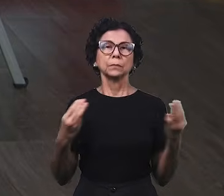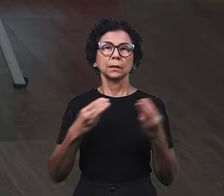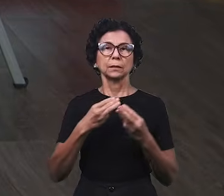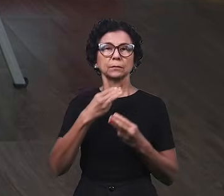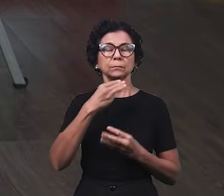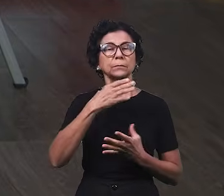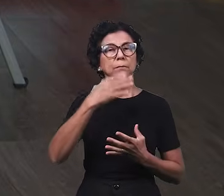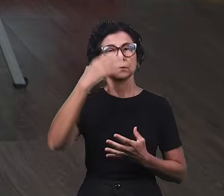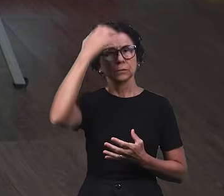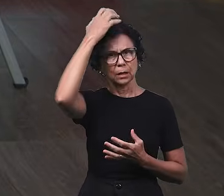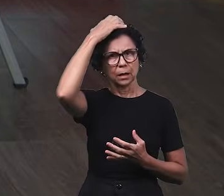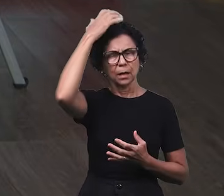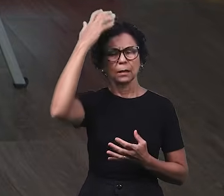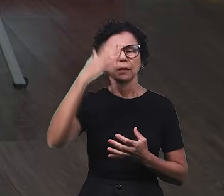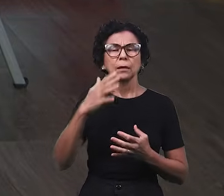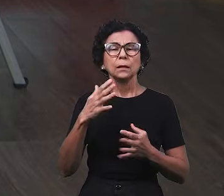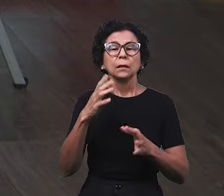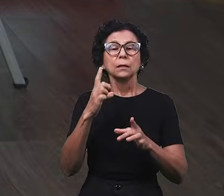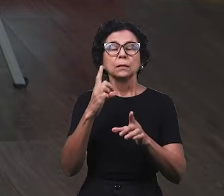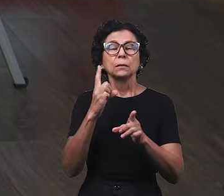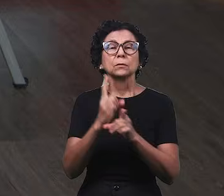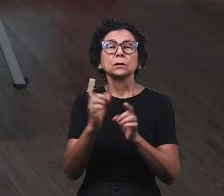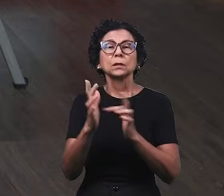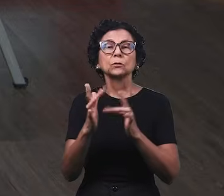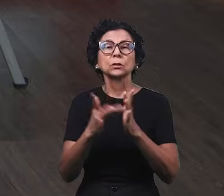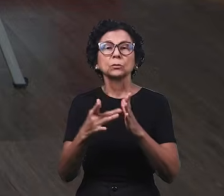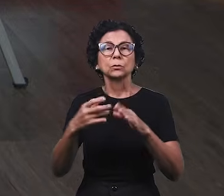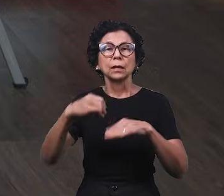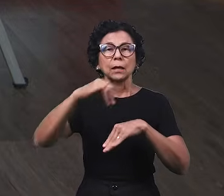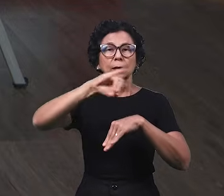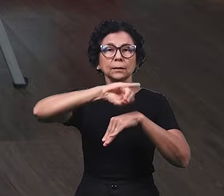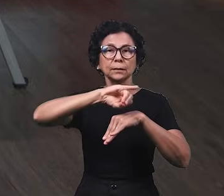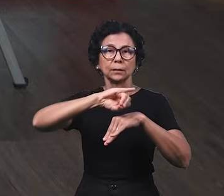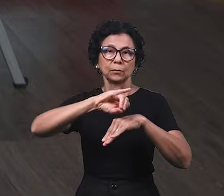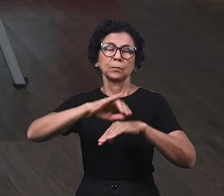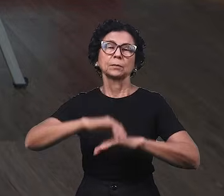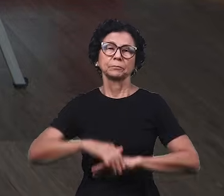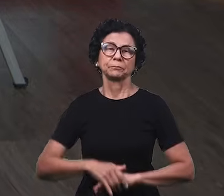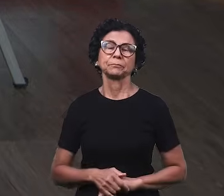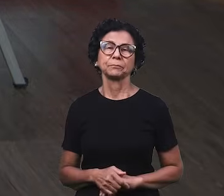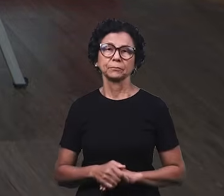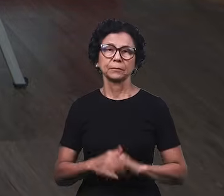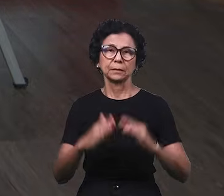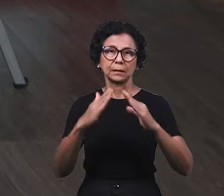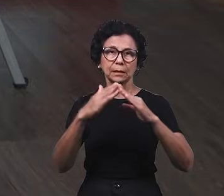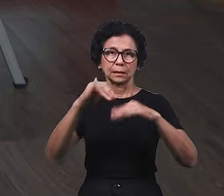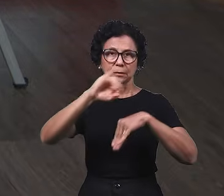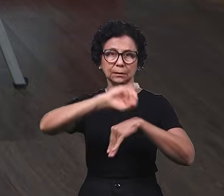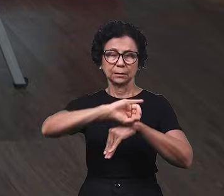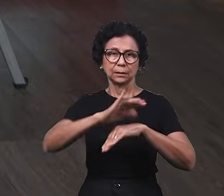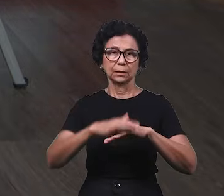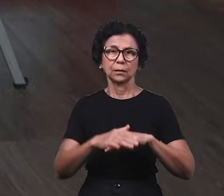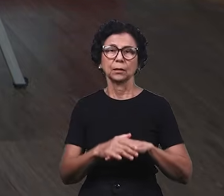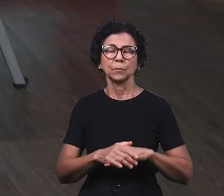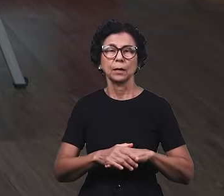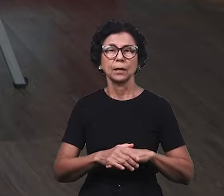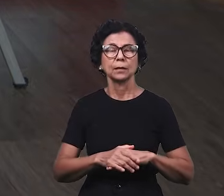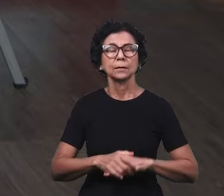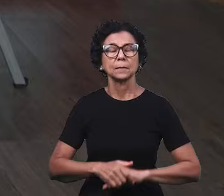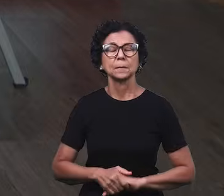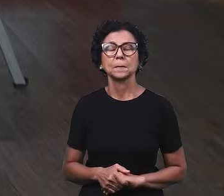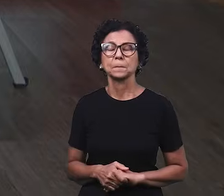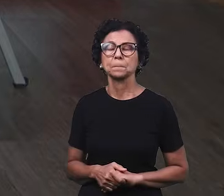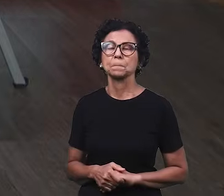pastores, Isso. que provavelmente foi uns 6 meses antes, há 8 meses, que foi nessa parte de baixo.